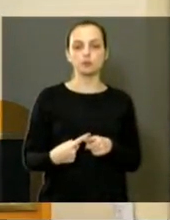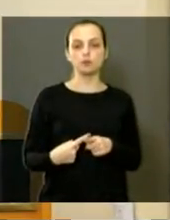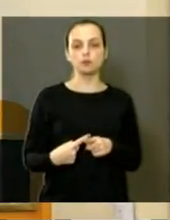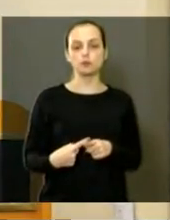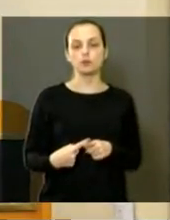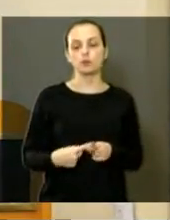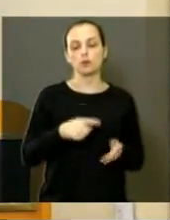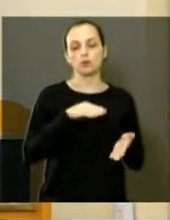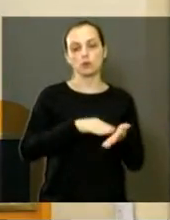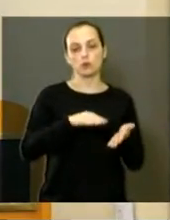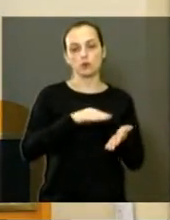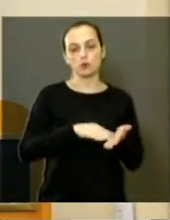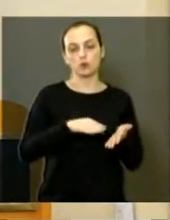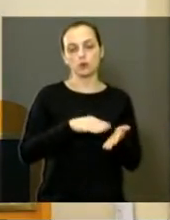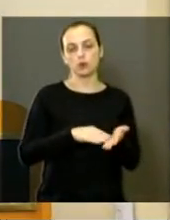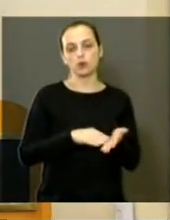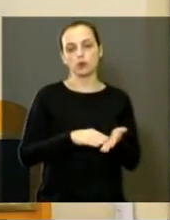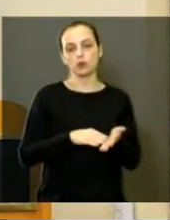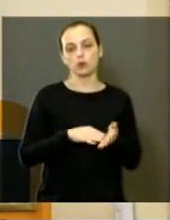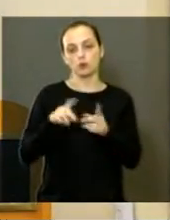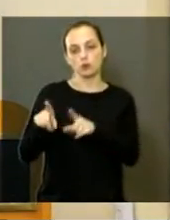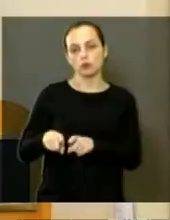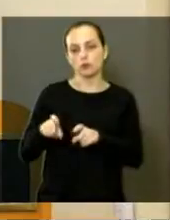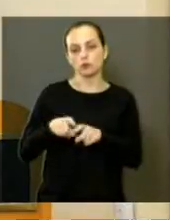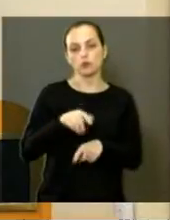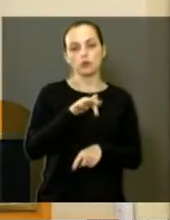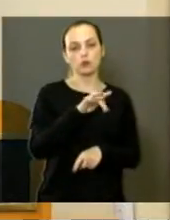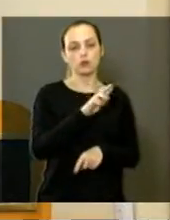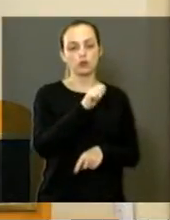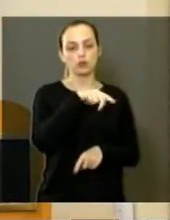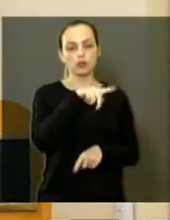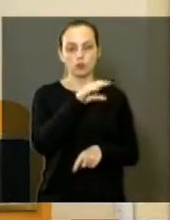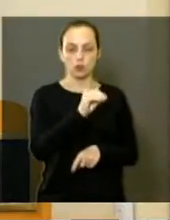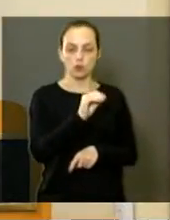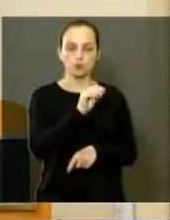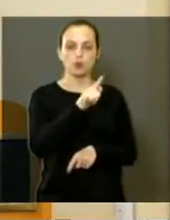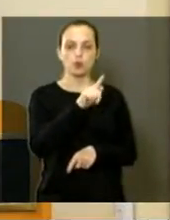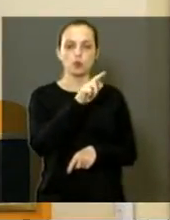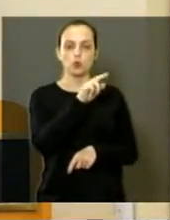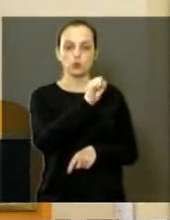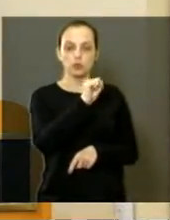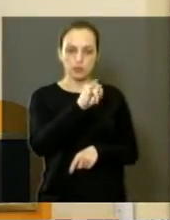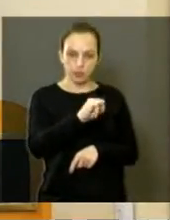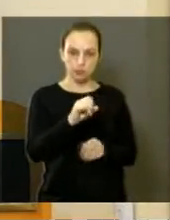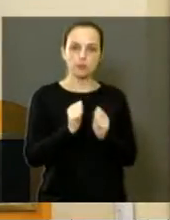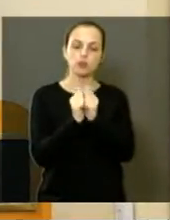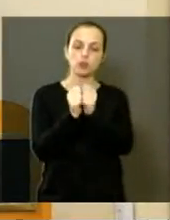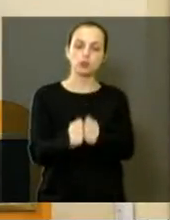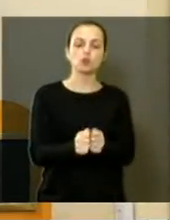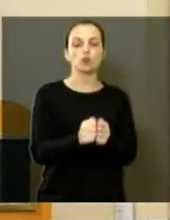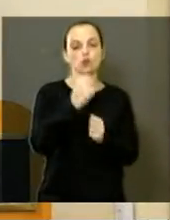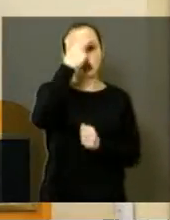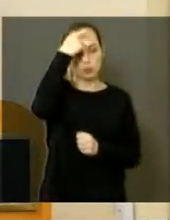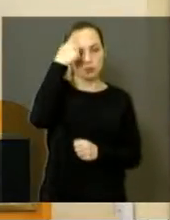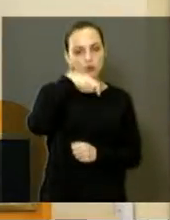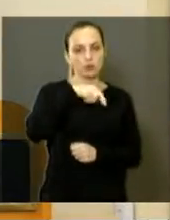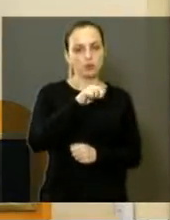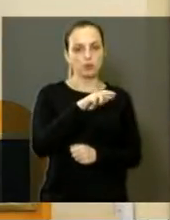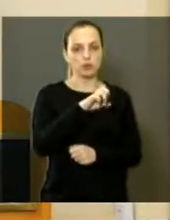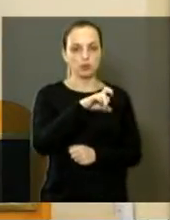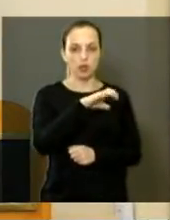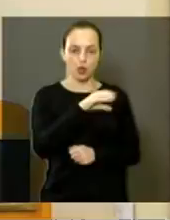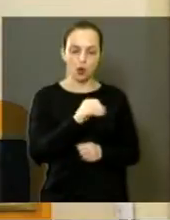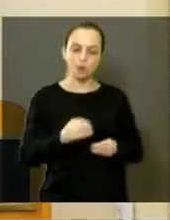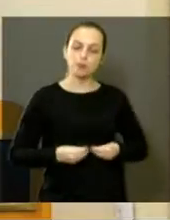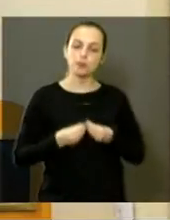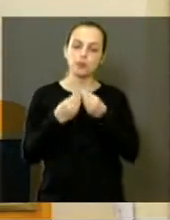nosso secretário da Agricultura, Fernando Guzzi, junto com o prefeito Marcelo Barbieri, receberam